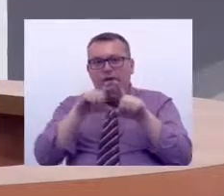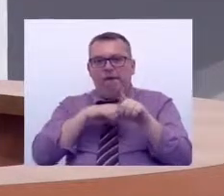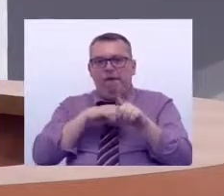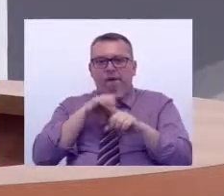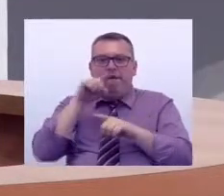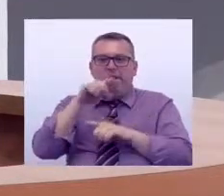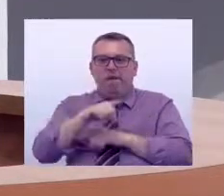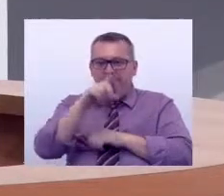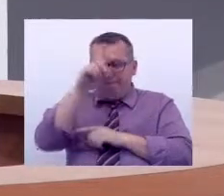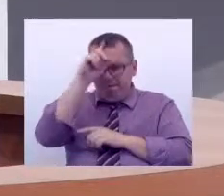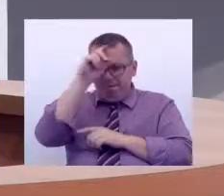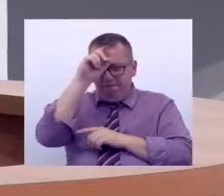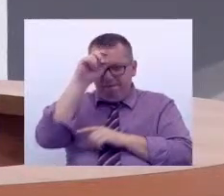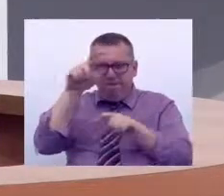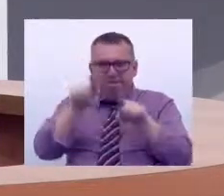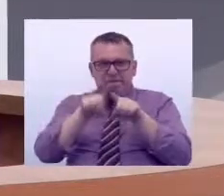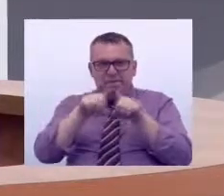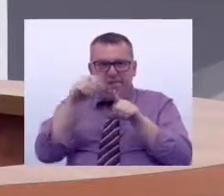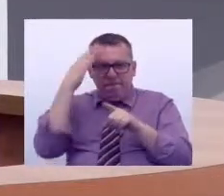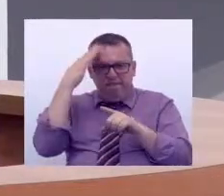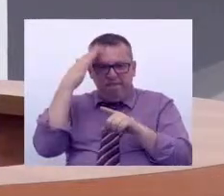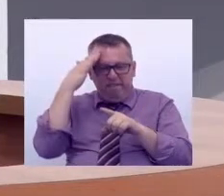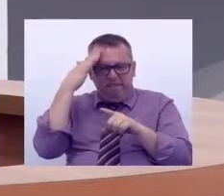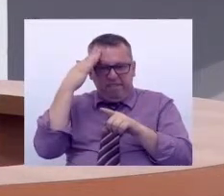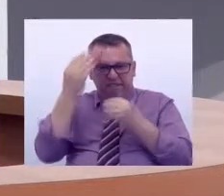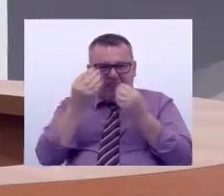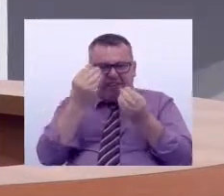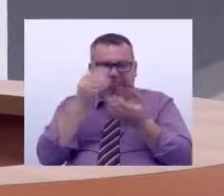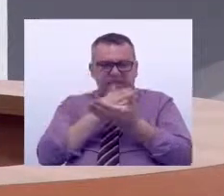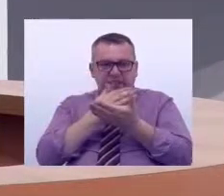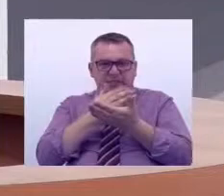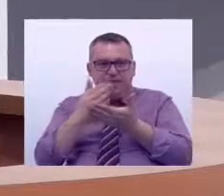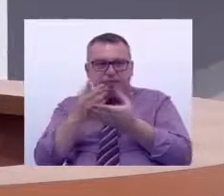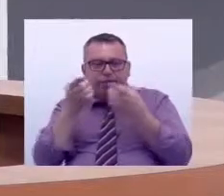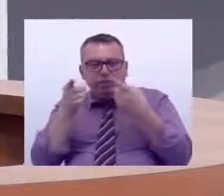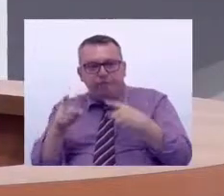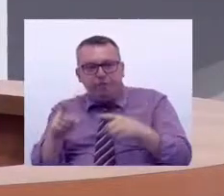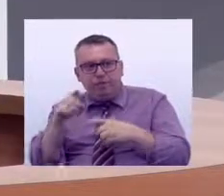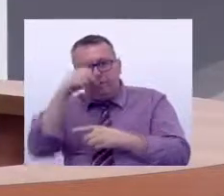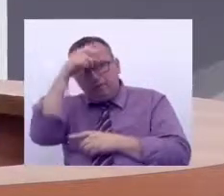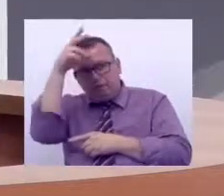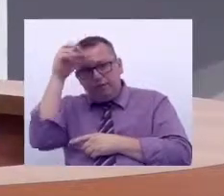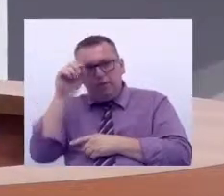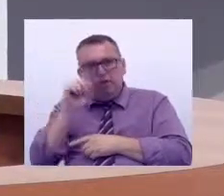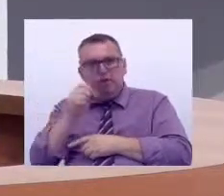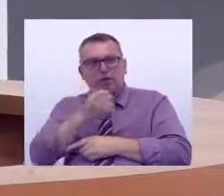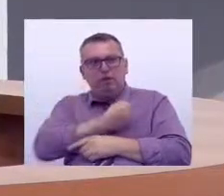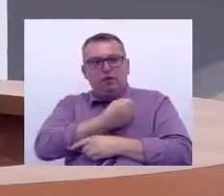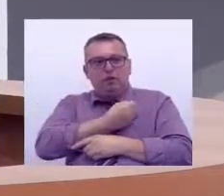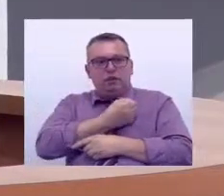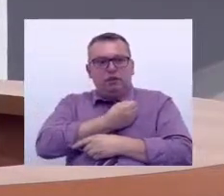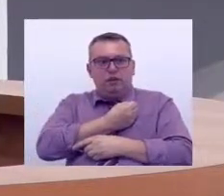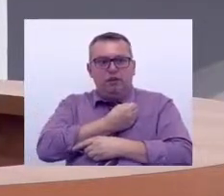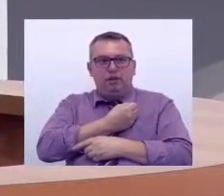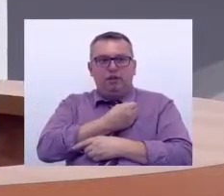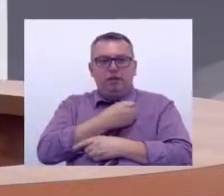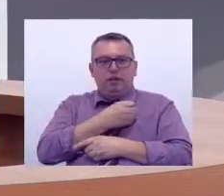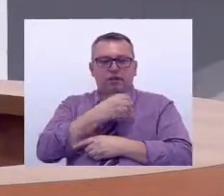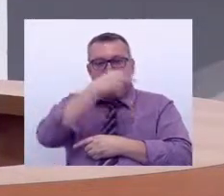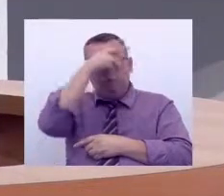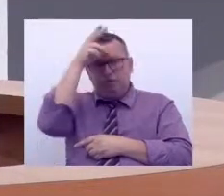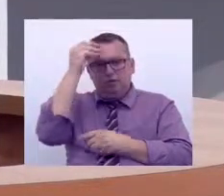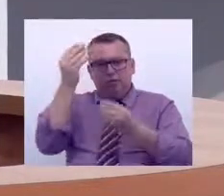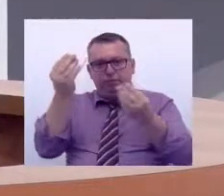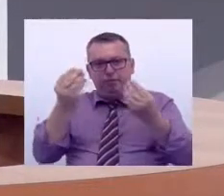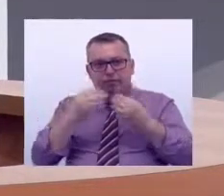naquele hospital e saber qual é a contrapartida do município, qual é o número de atendimento que o município dará,